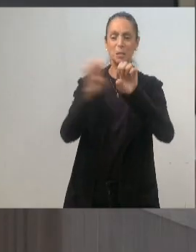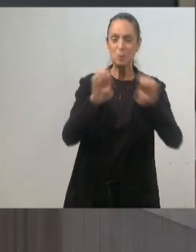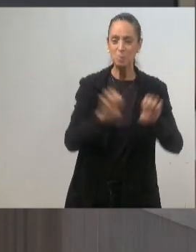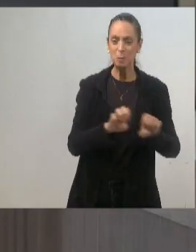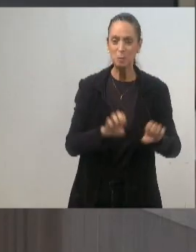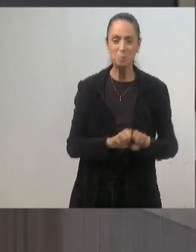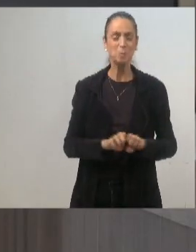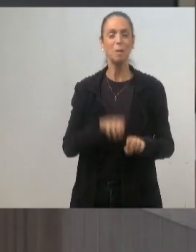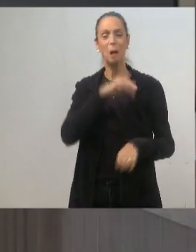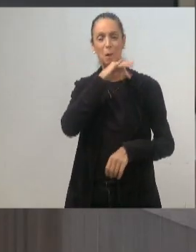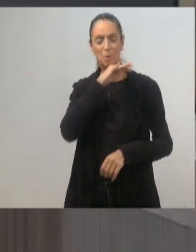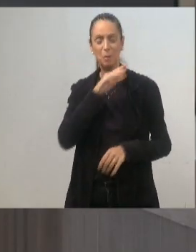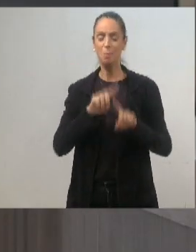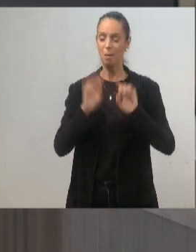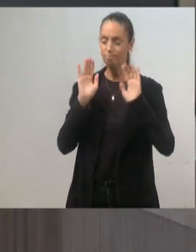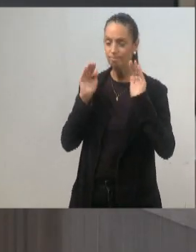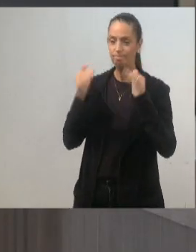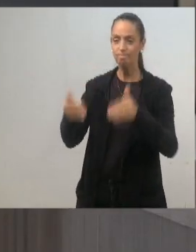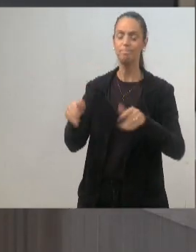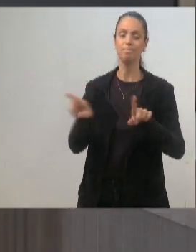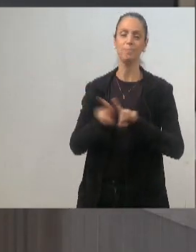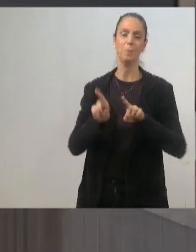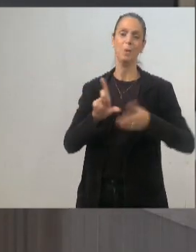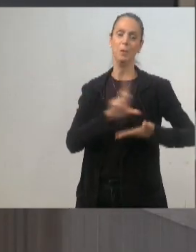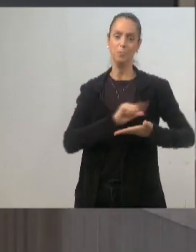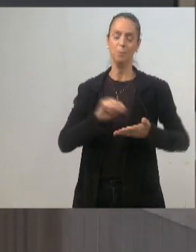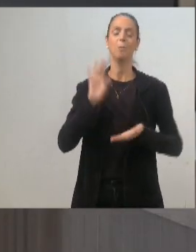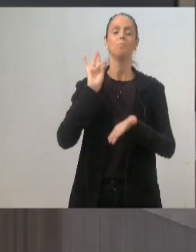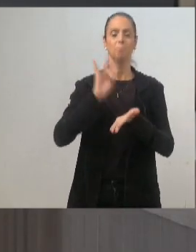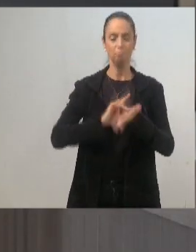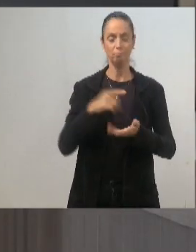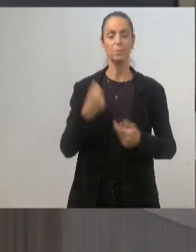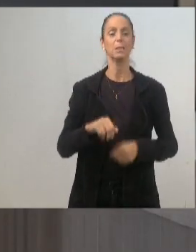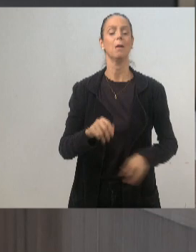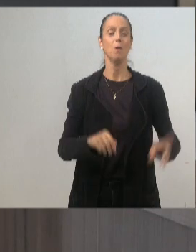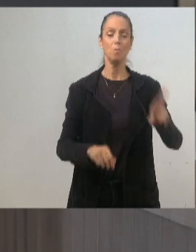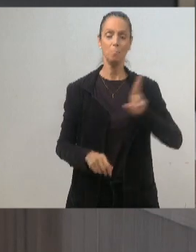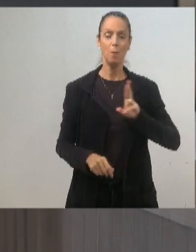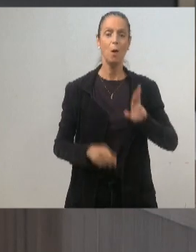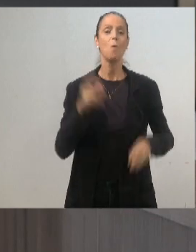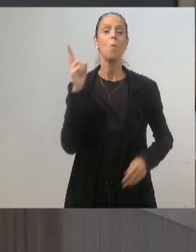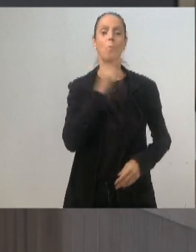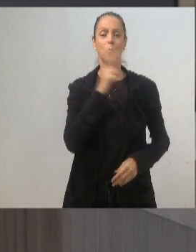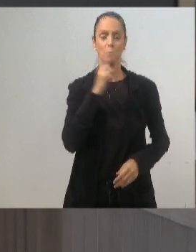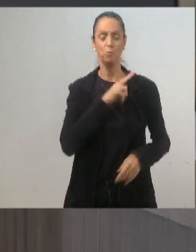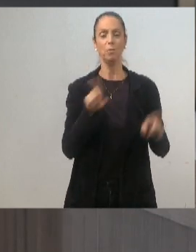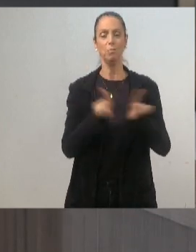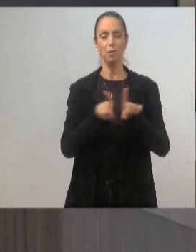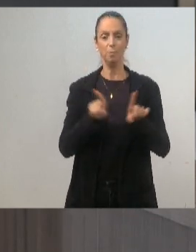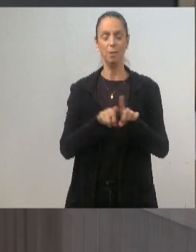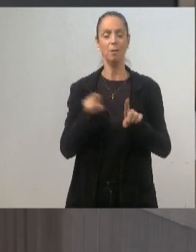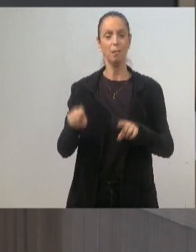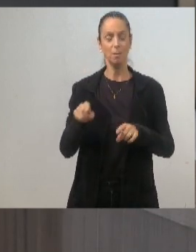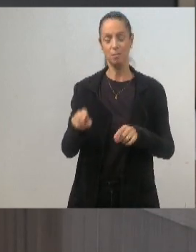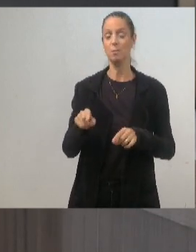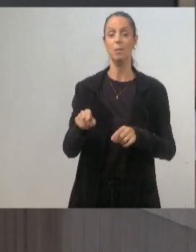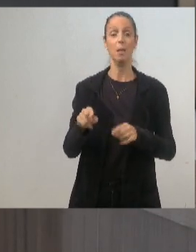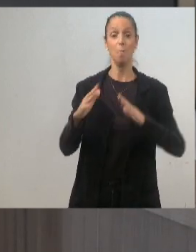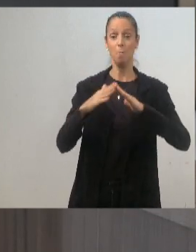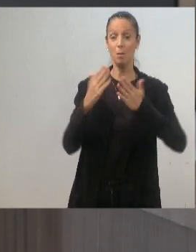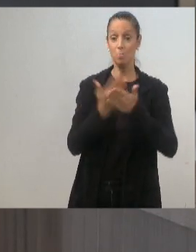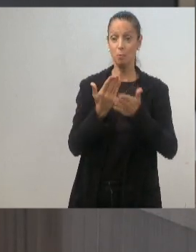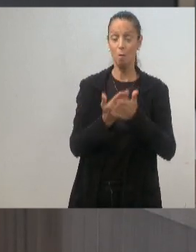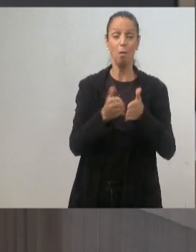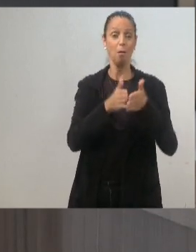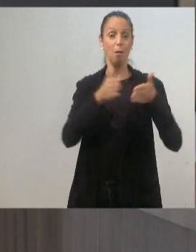mas focando aqui no Oscar Oberhaus, a gente realmente precisa de respostas urgentes para esse educandário, que é um dos maiores educandários de referência